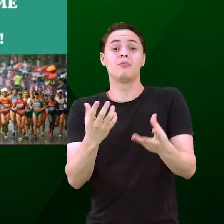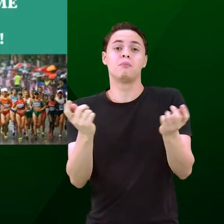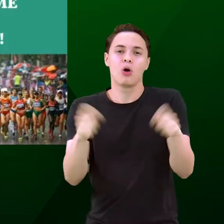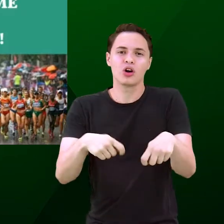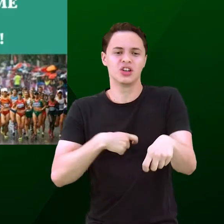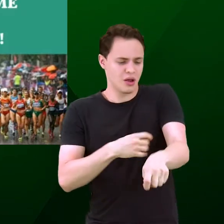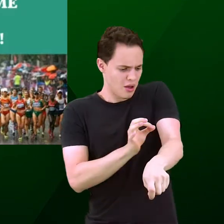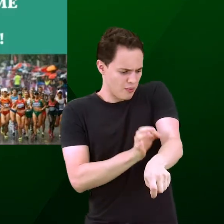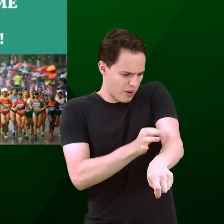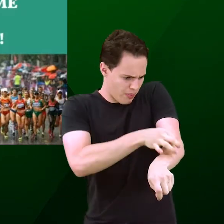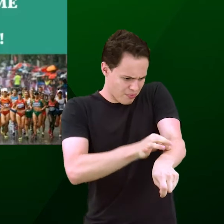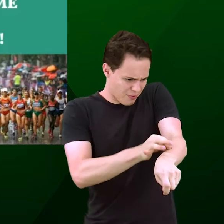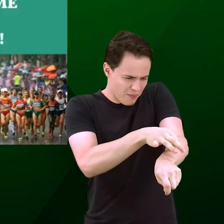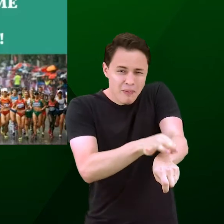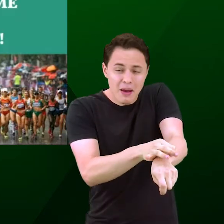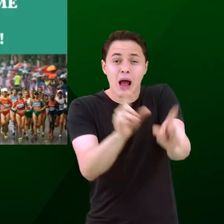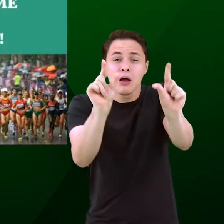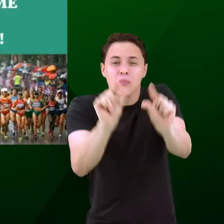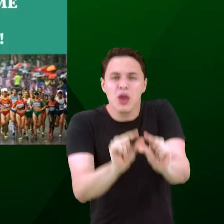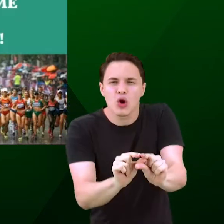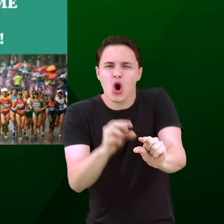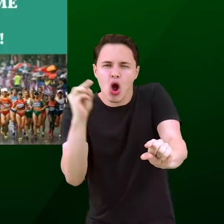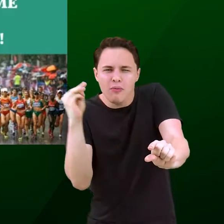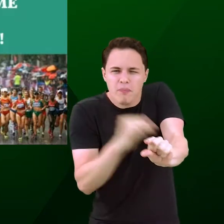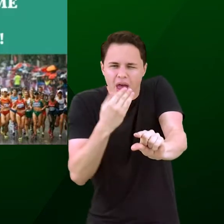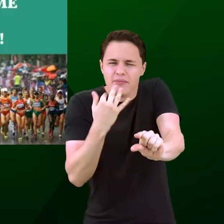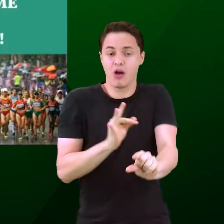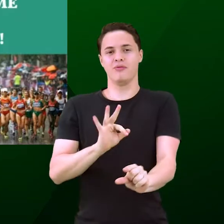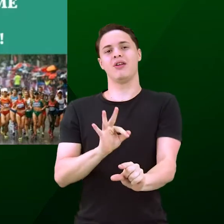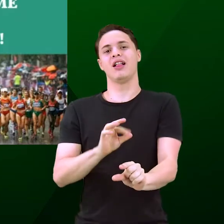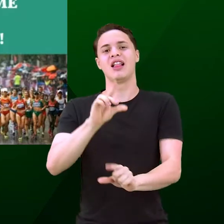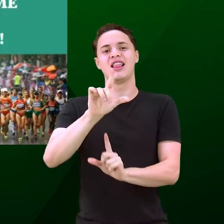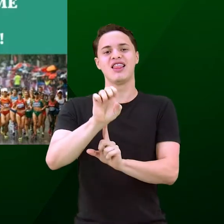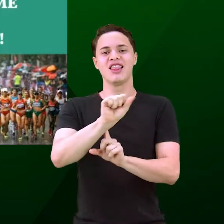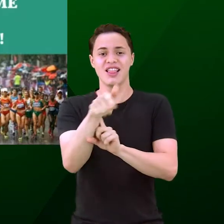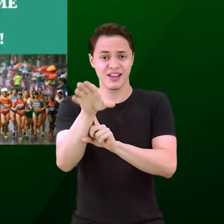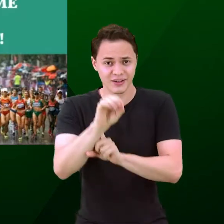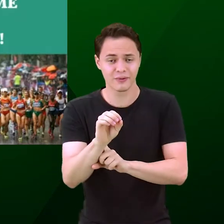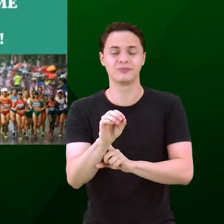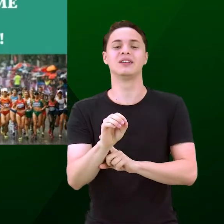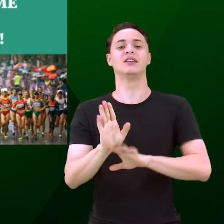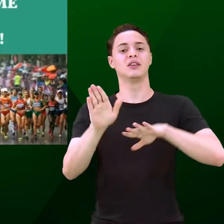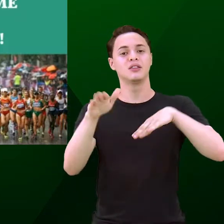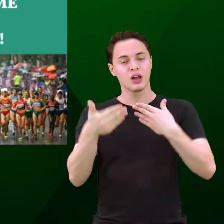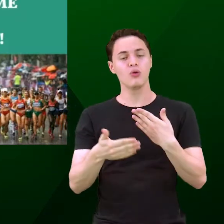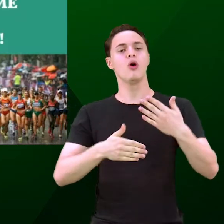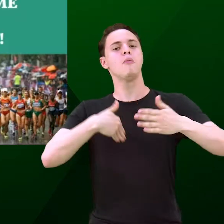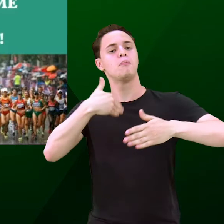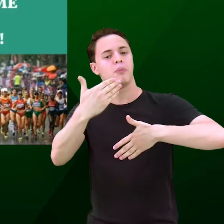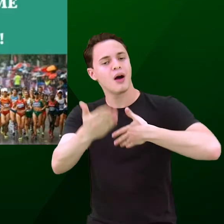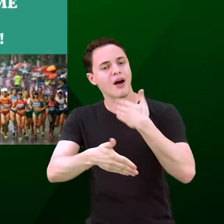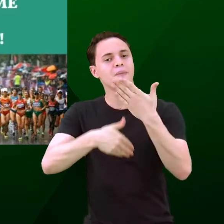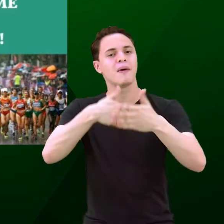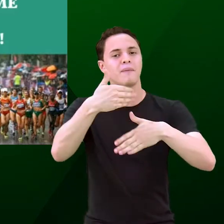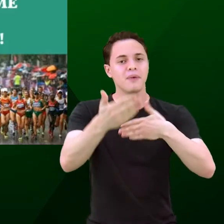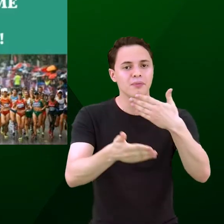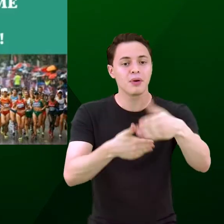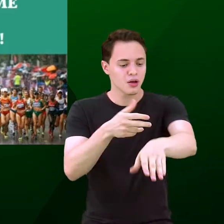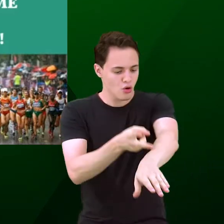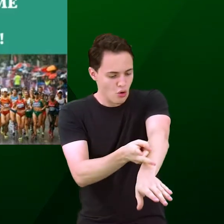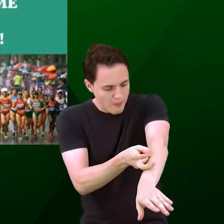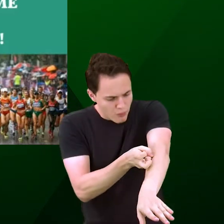e depois dentro das semanas e mais especificamente ainda no dia. Tal dia da semana eu faço isso,